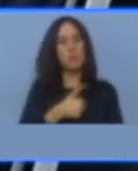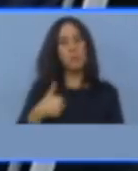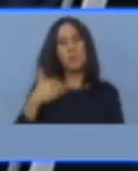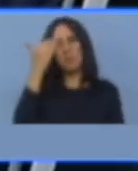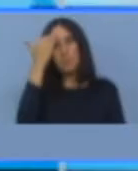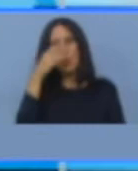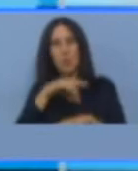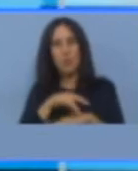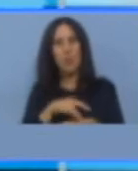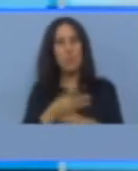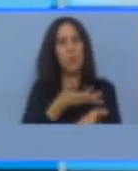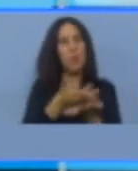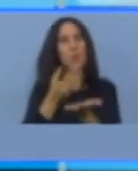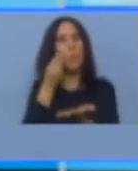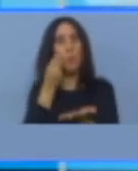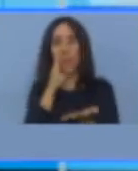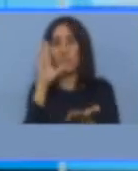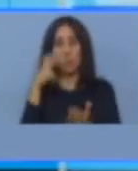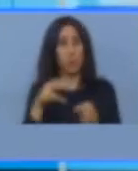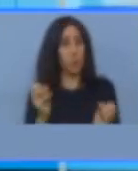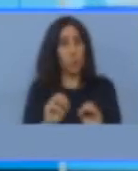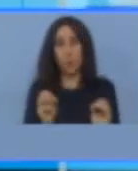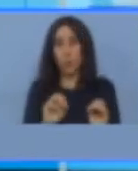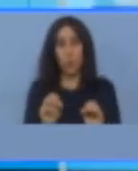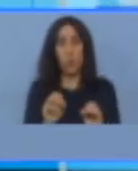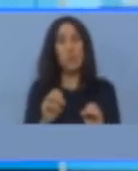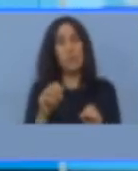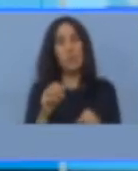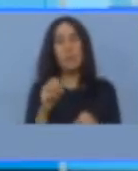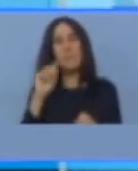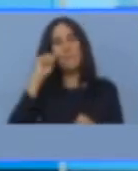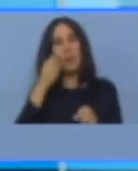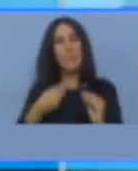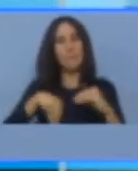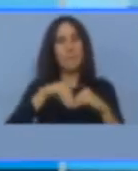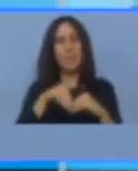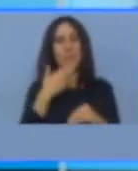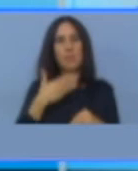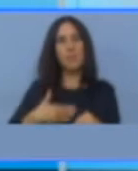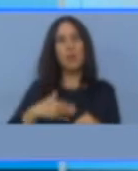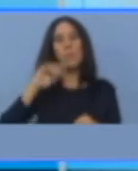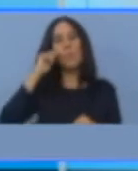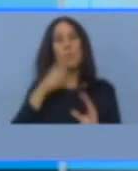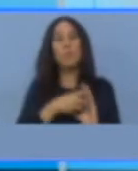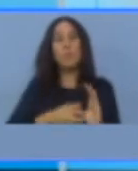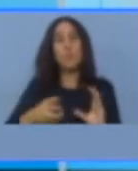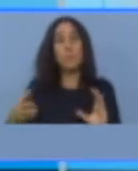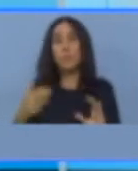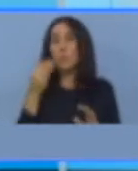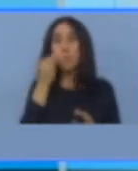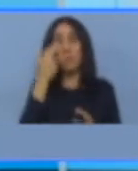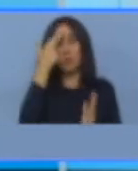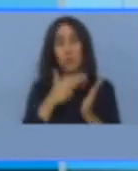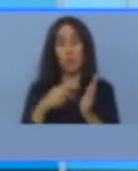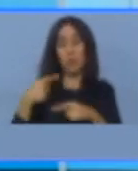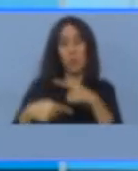ser abordada. Porque se isto não acontecer, junto ao estigma, de facto, torna a coisa muito pesada e muito complexa, mas isto é uma coisa histórica